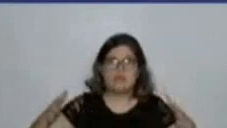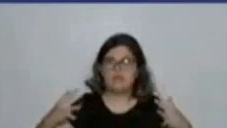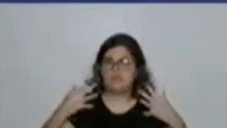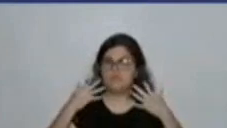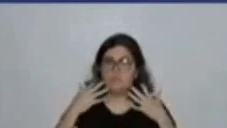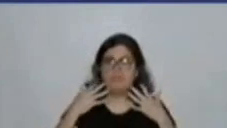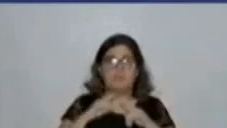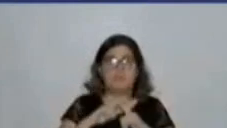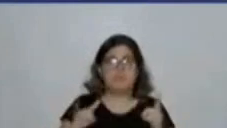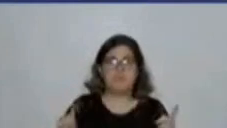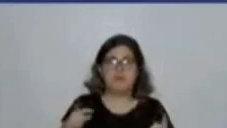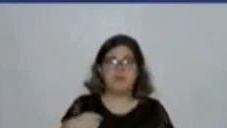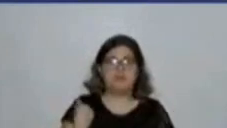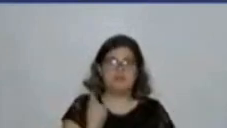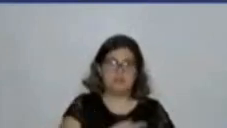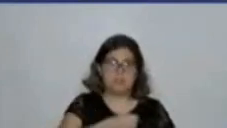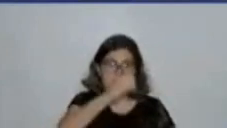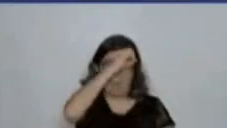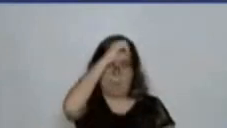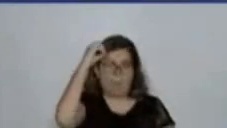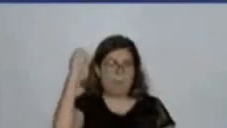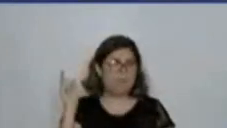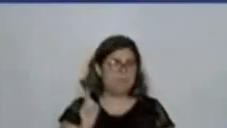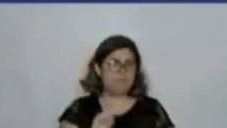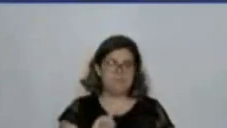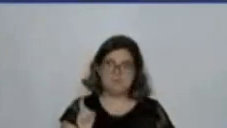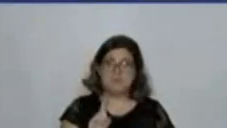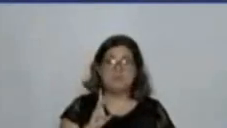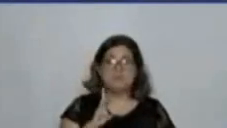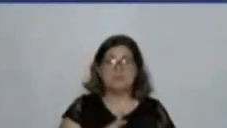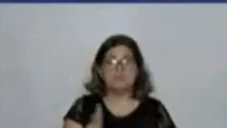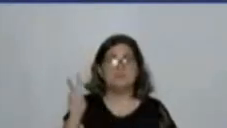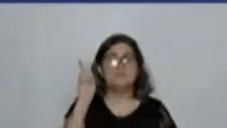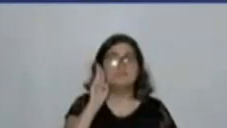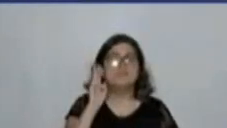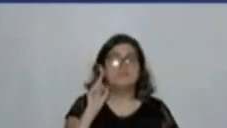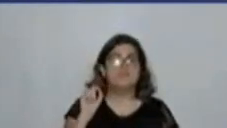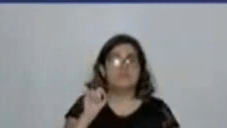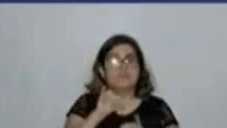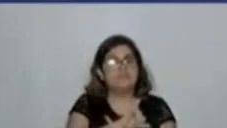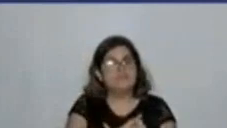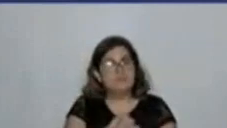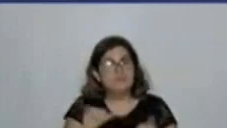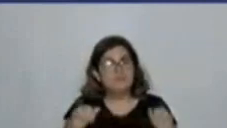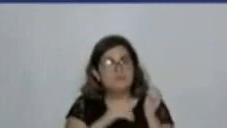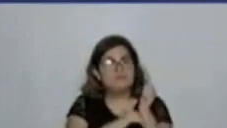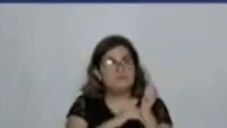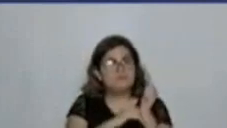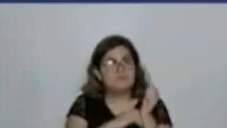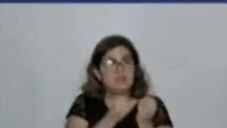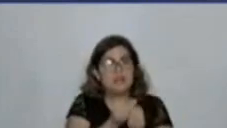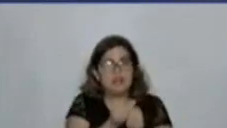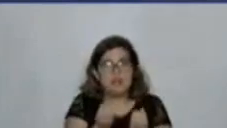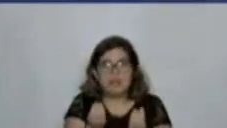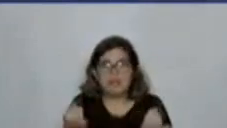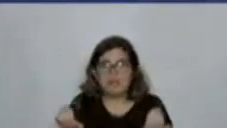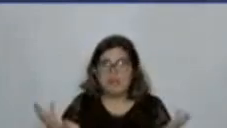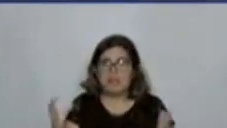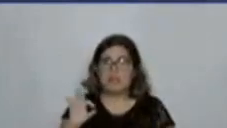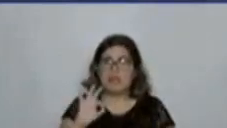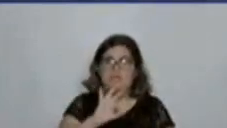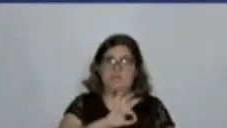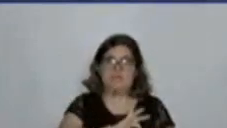ingenuidades. Sempre lembrando que informações sigilosas que foram fornecidas à Polícia